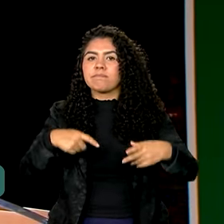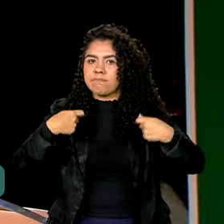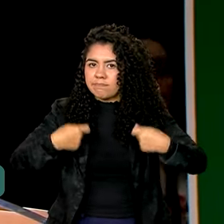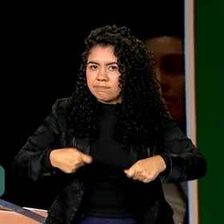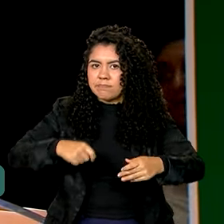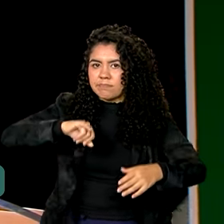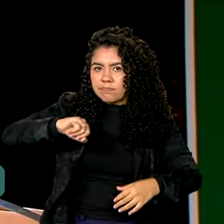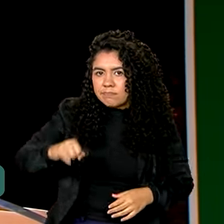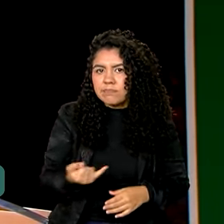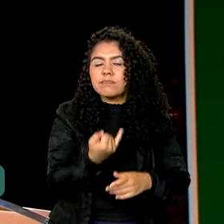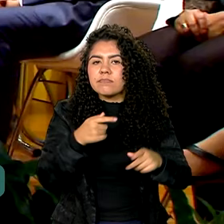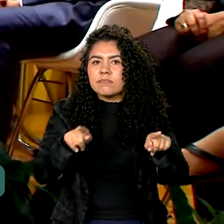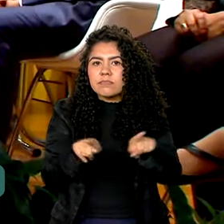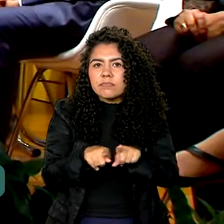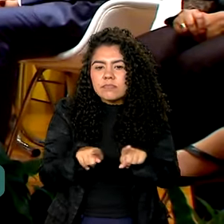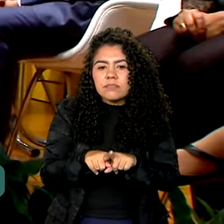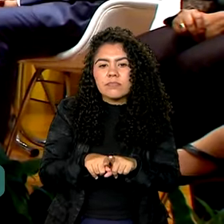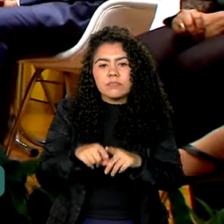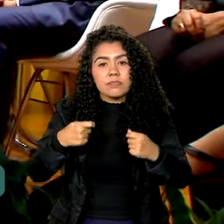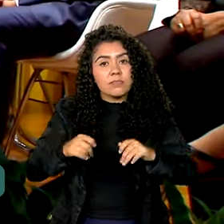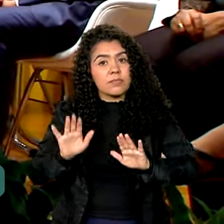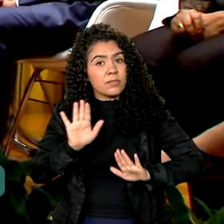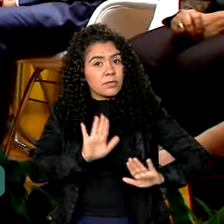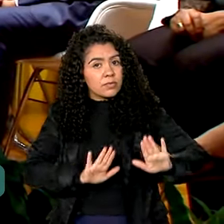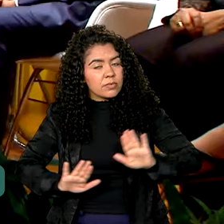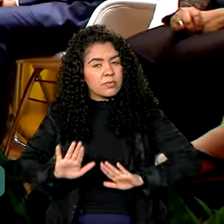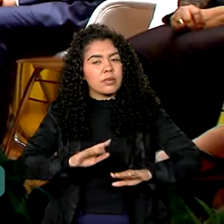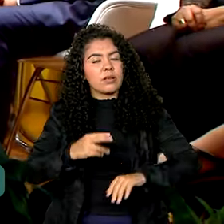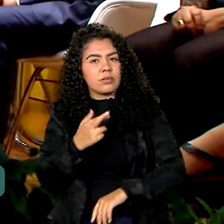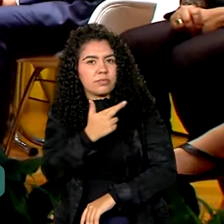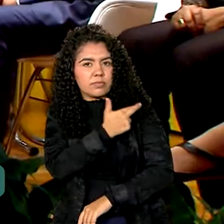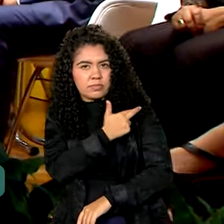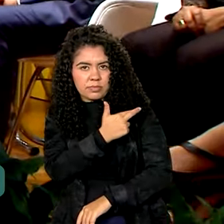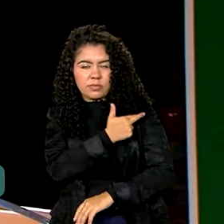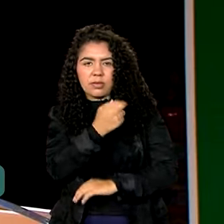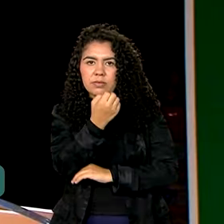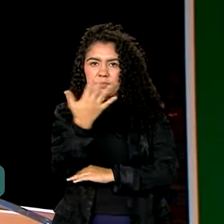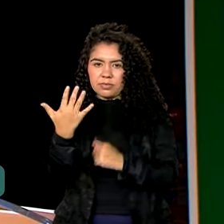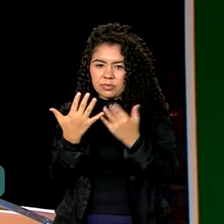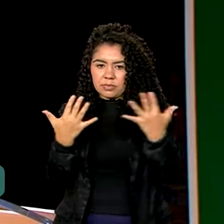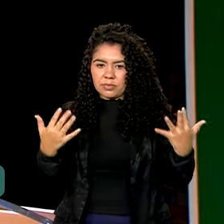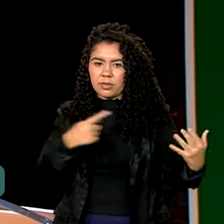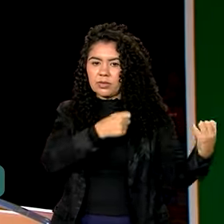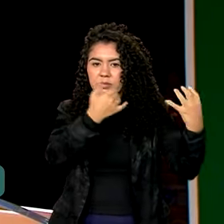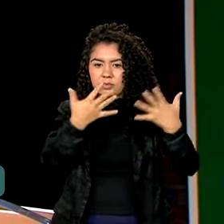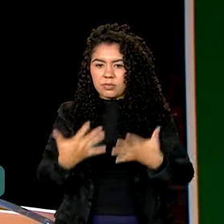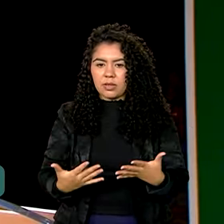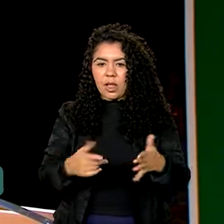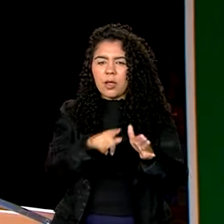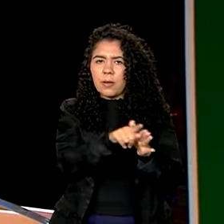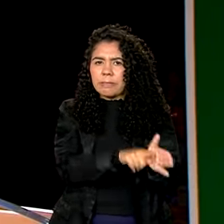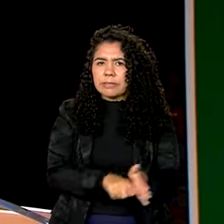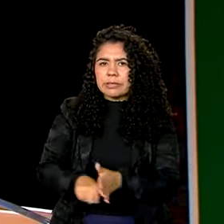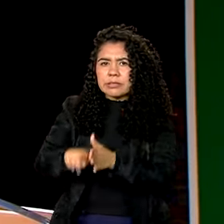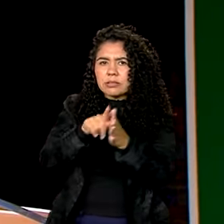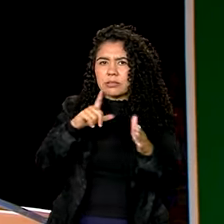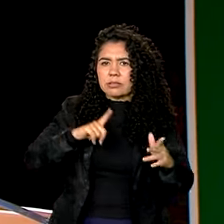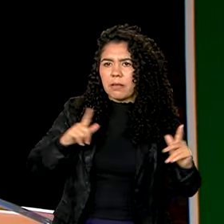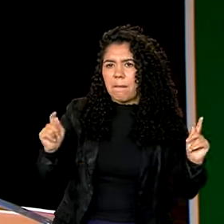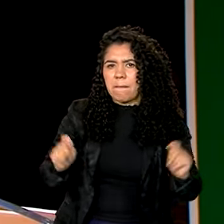ser explorada com cuidado e responsabilidade ambiental. A pesquisa das